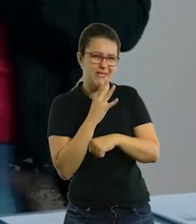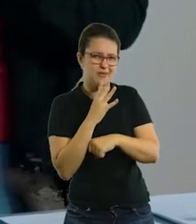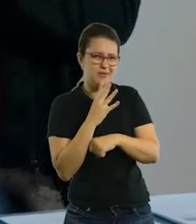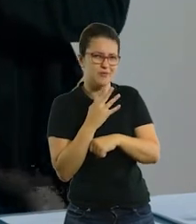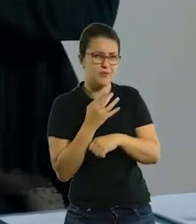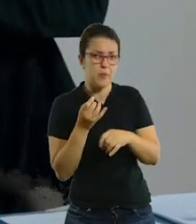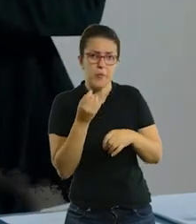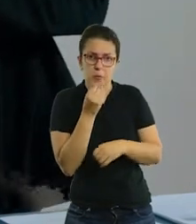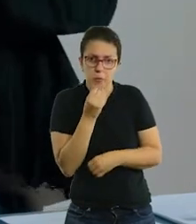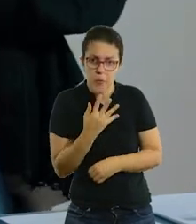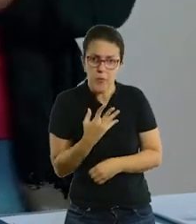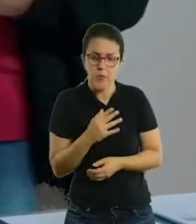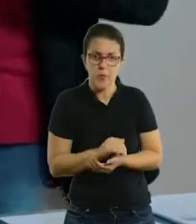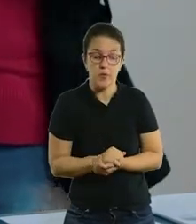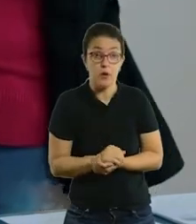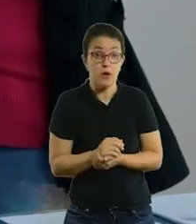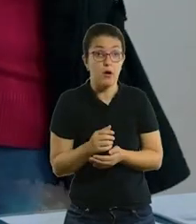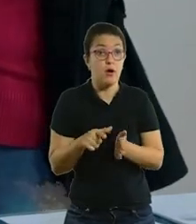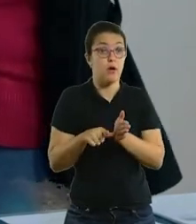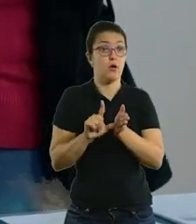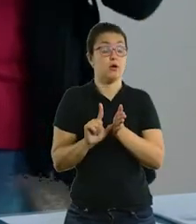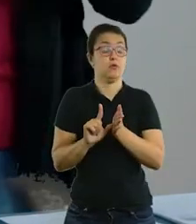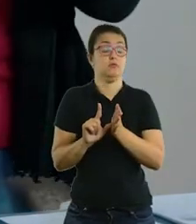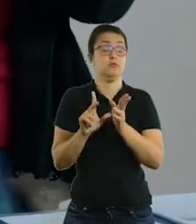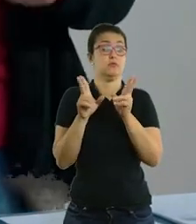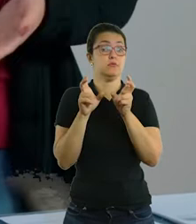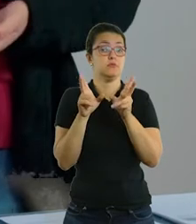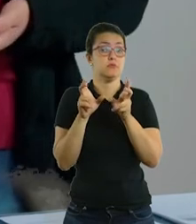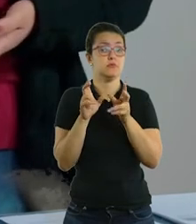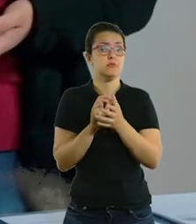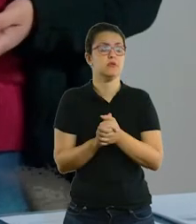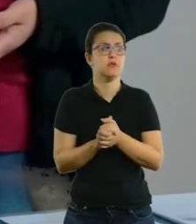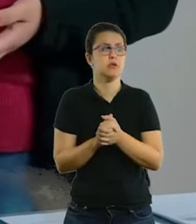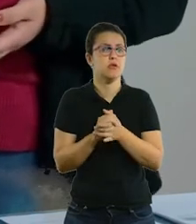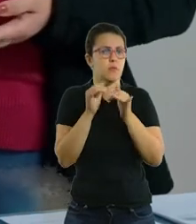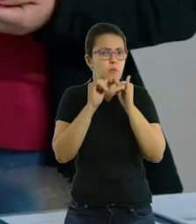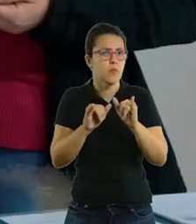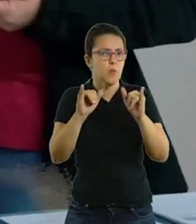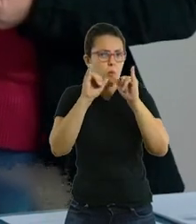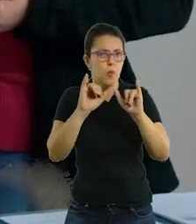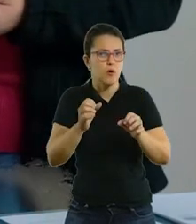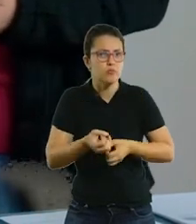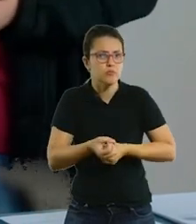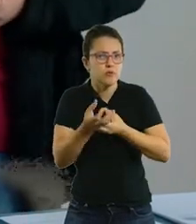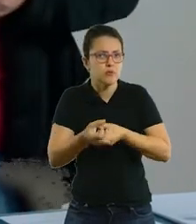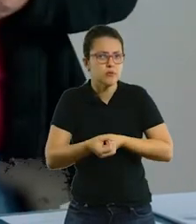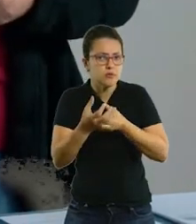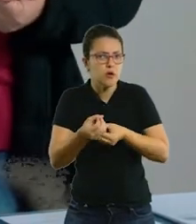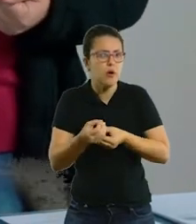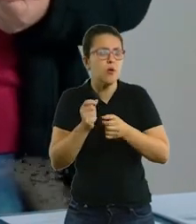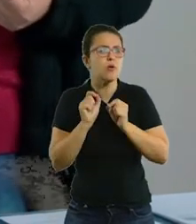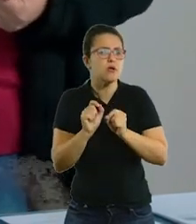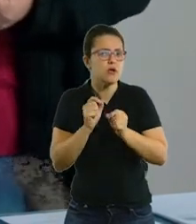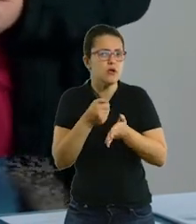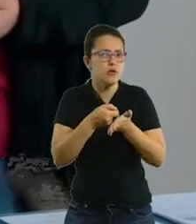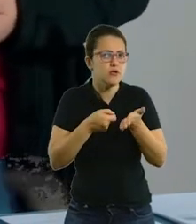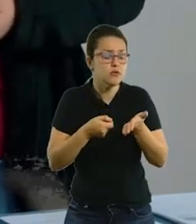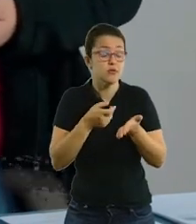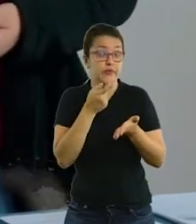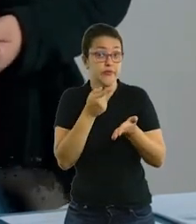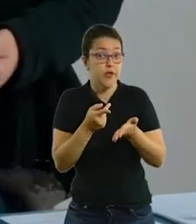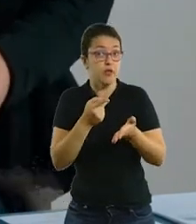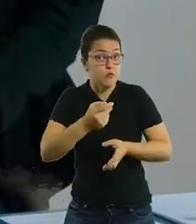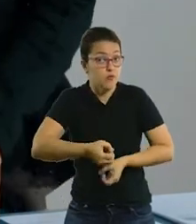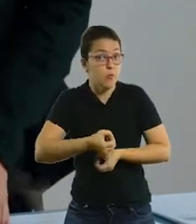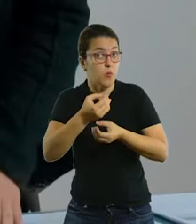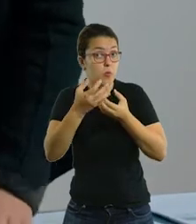de entrarmos no tema, a gente vai falar sobre o que é o texto informativo. Ele carrega uma informação, como já diz o